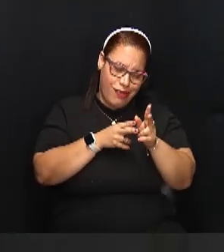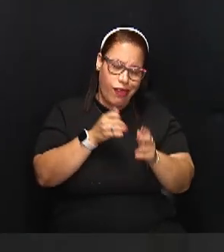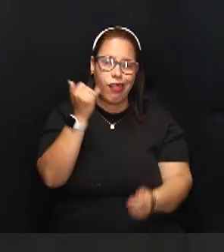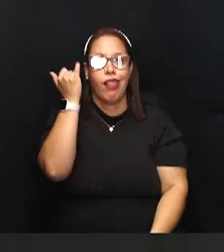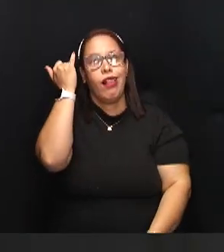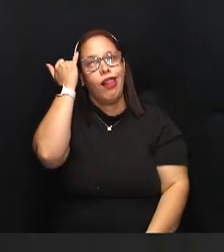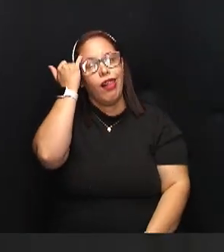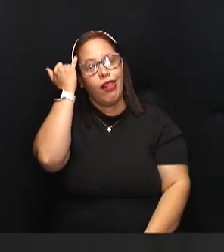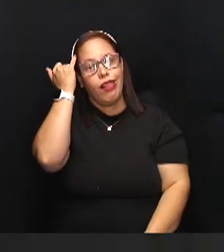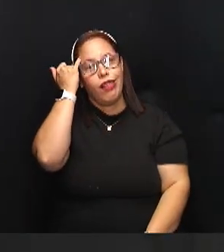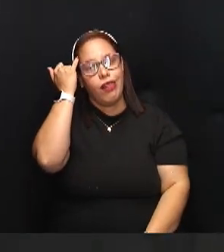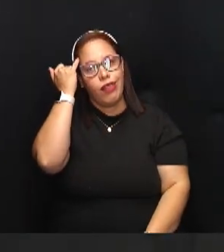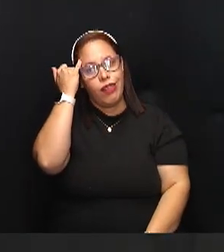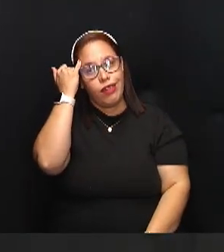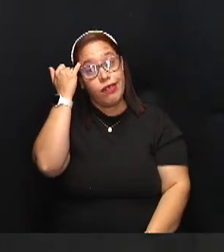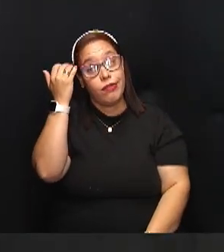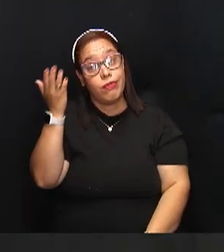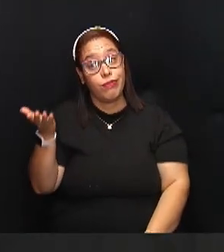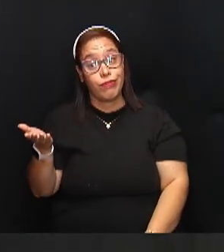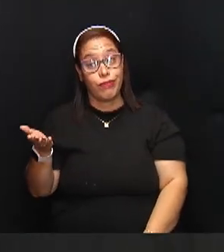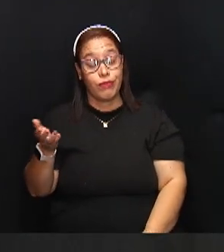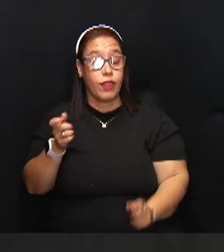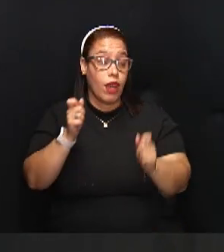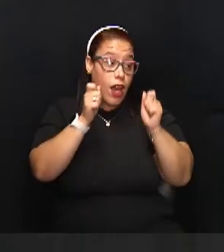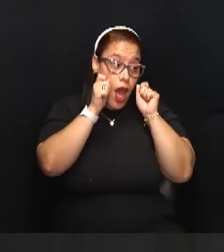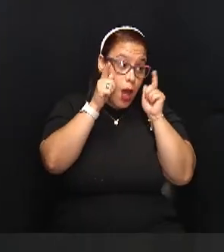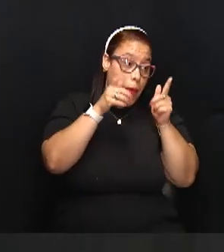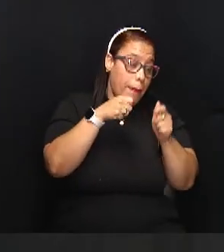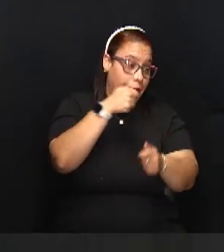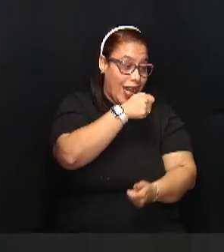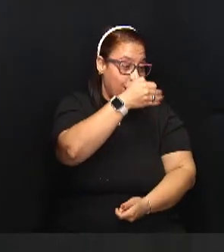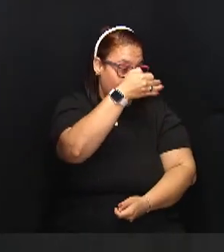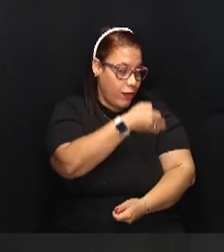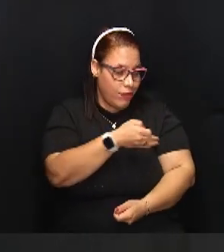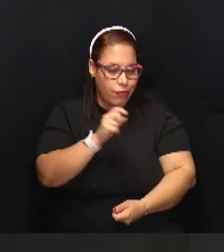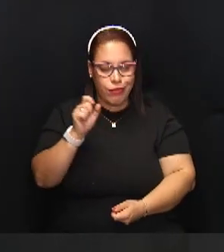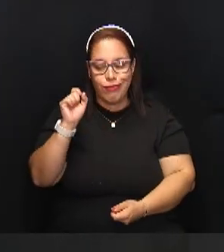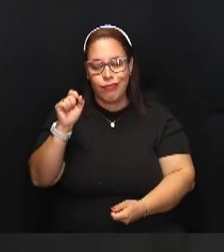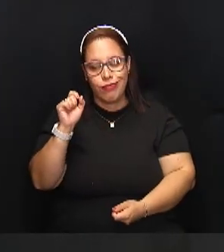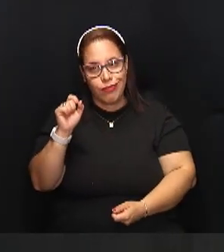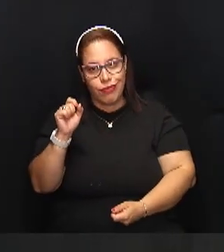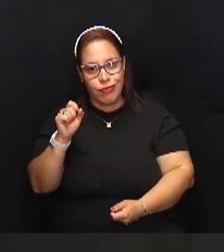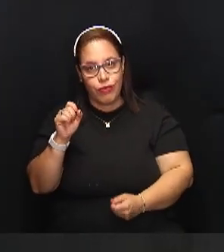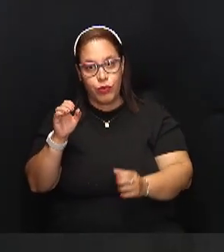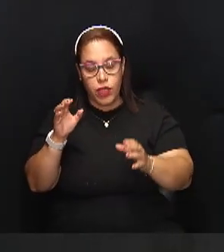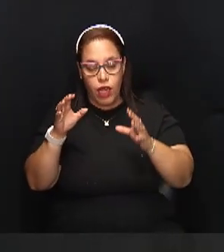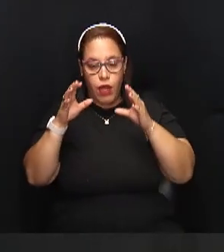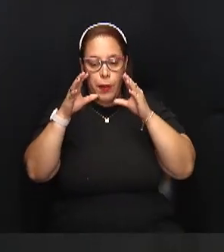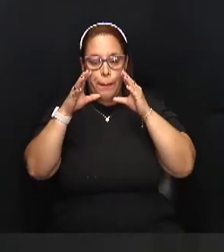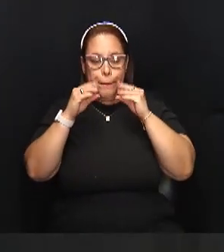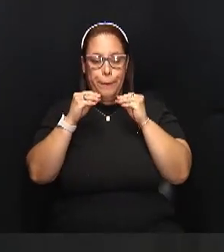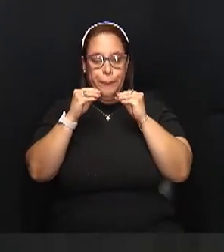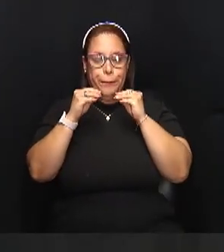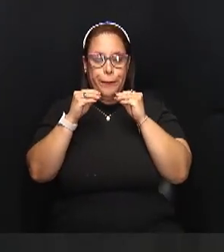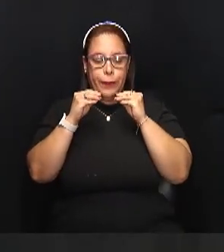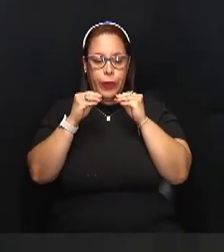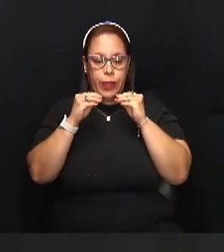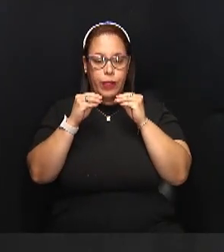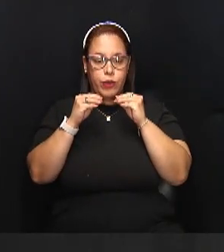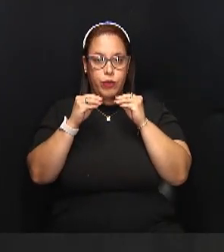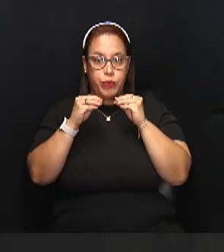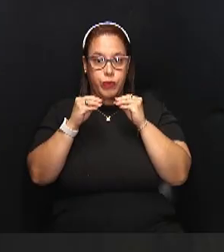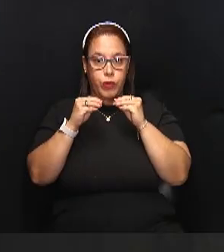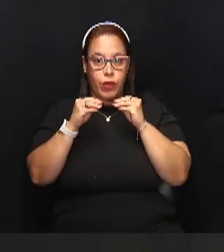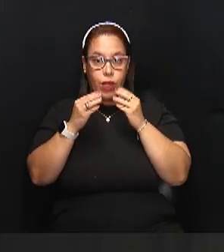preguiça. E é onde a cavidade... Amanhã você escova direitinho. Então, é onde você fecha a boca. Você tem lá o substrato,